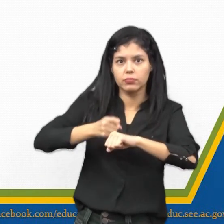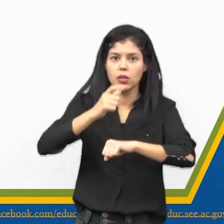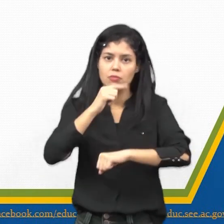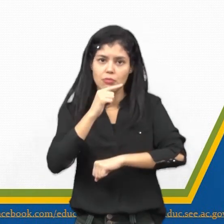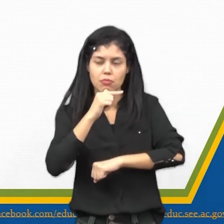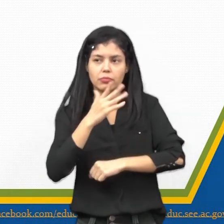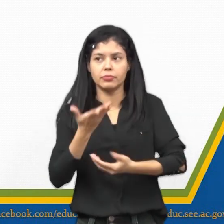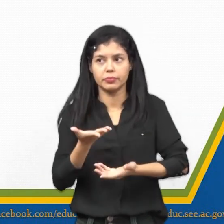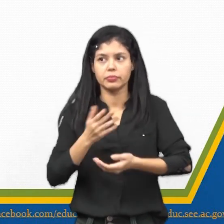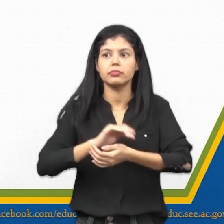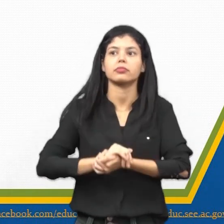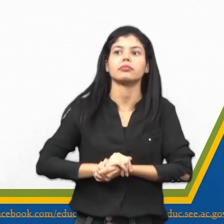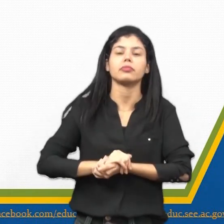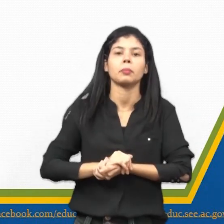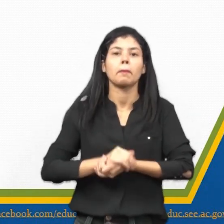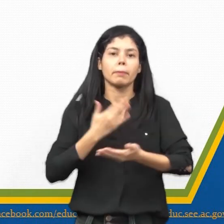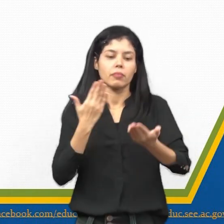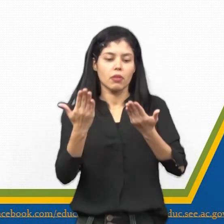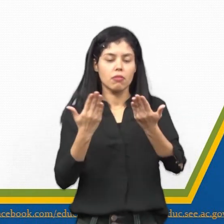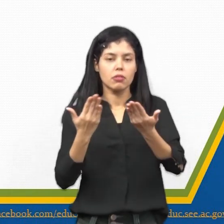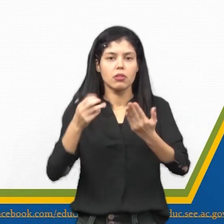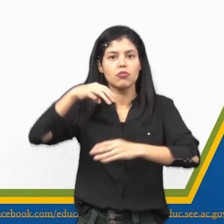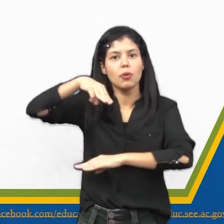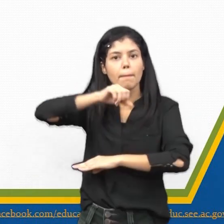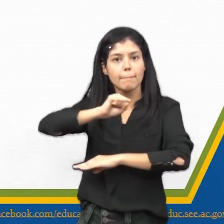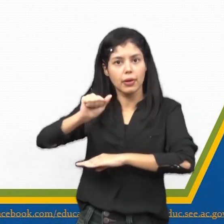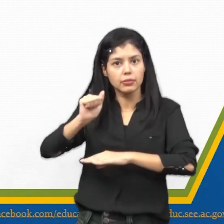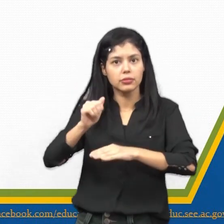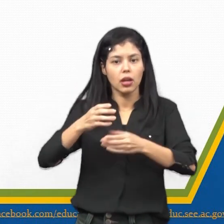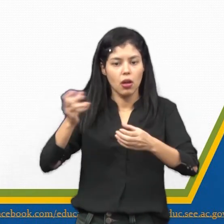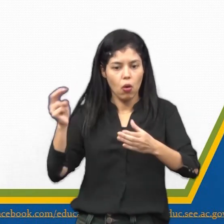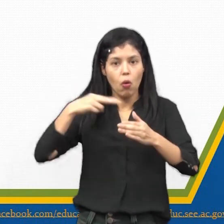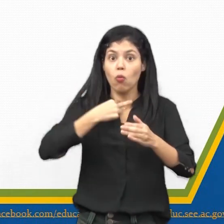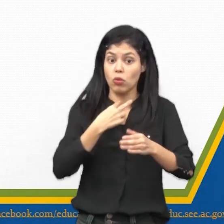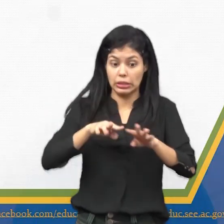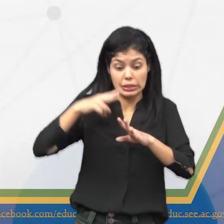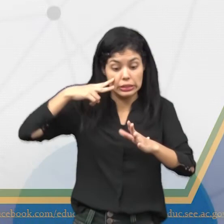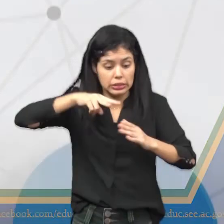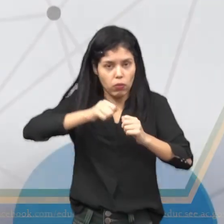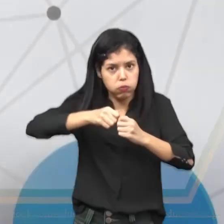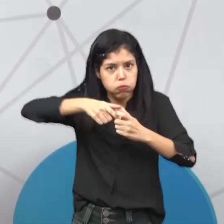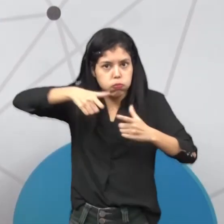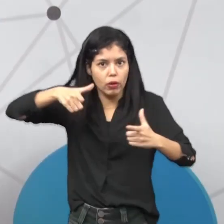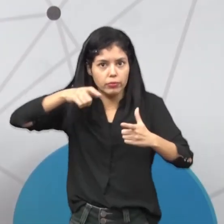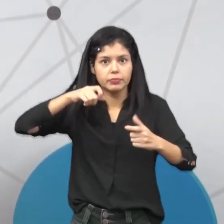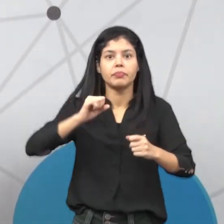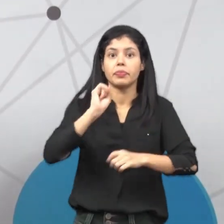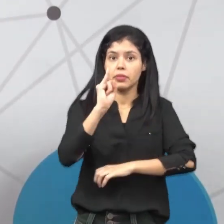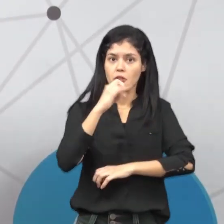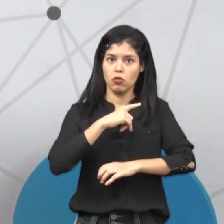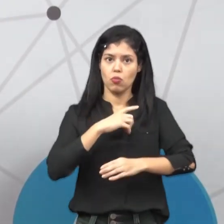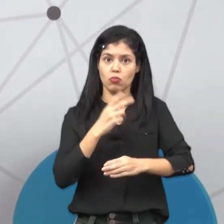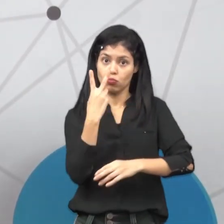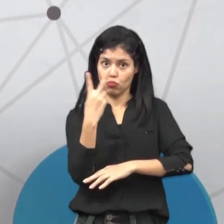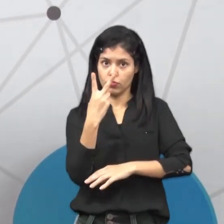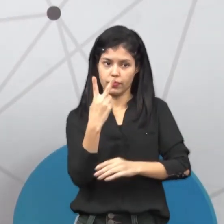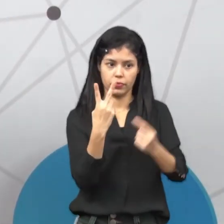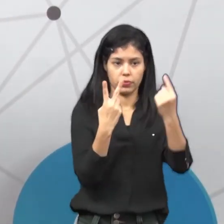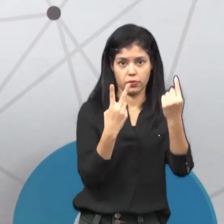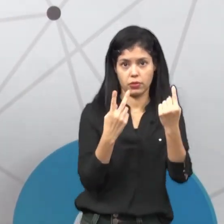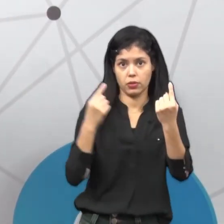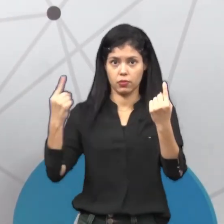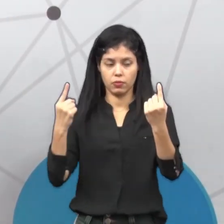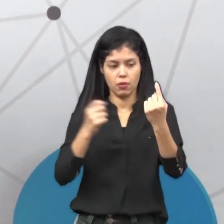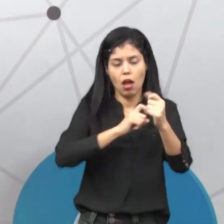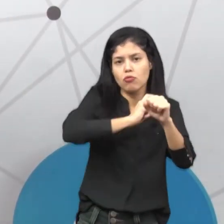líquidos. Isto é, em igualdade de massa, ocupam um volume muito maior. Se eu tiver duas substâncias, uma sólida